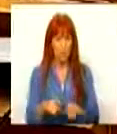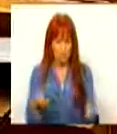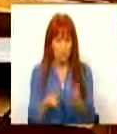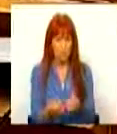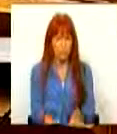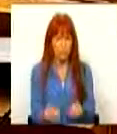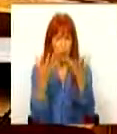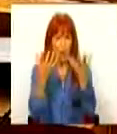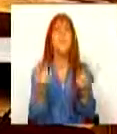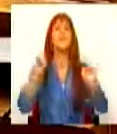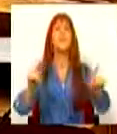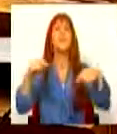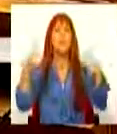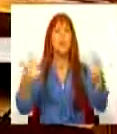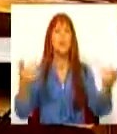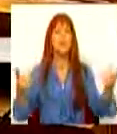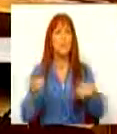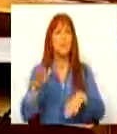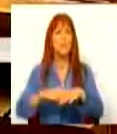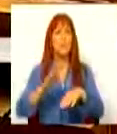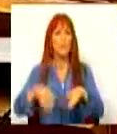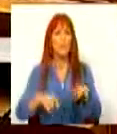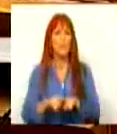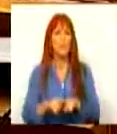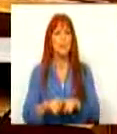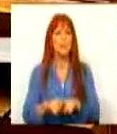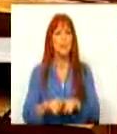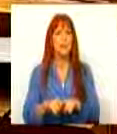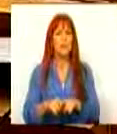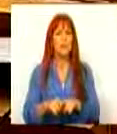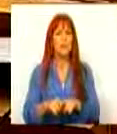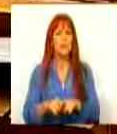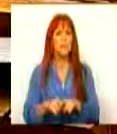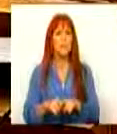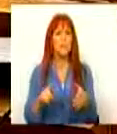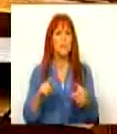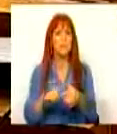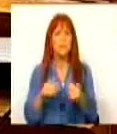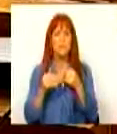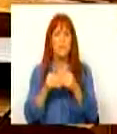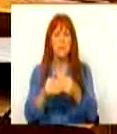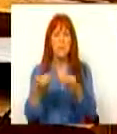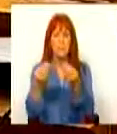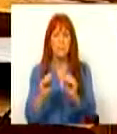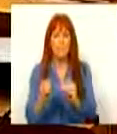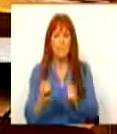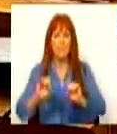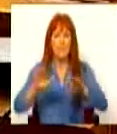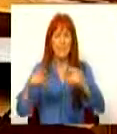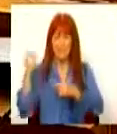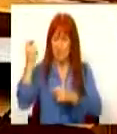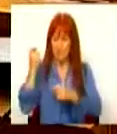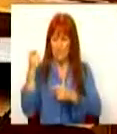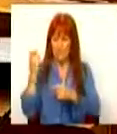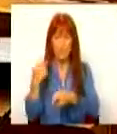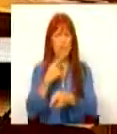realidade. Depois, em relação à questão do processamento das primeiras pensões, que